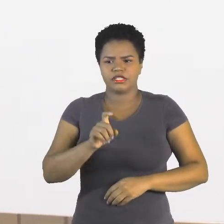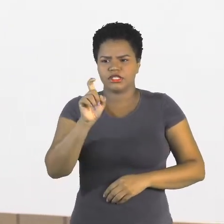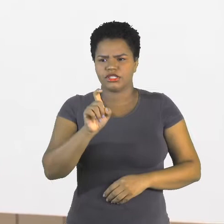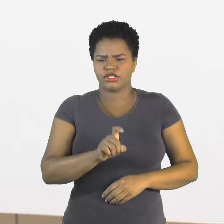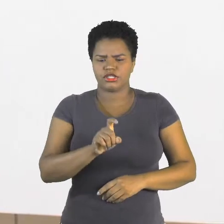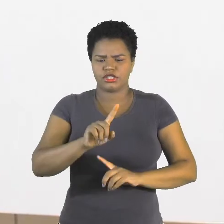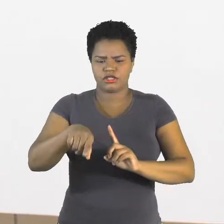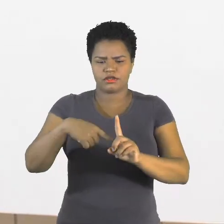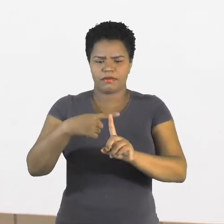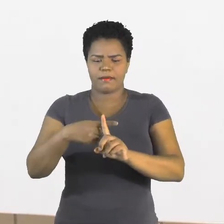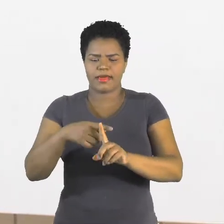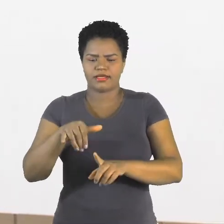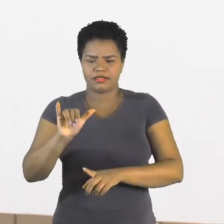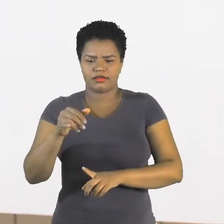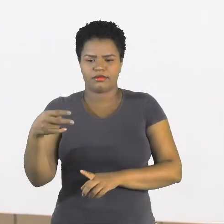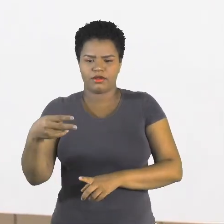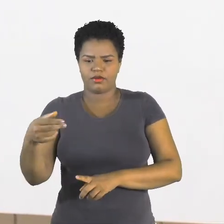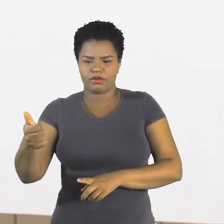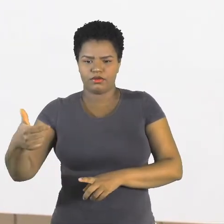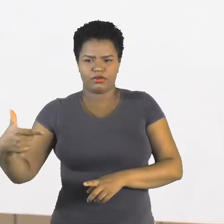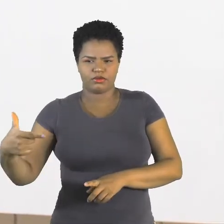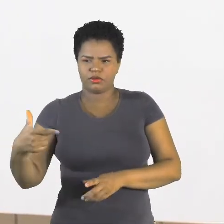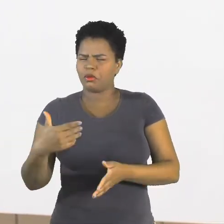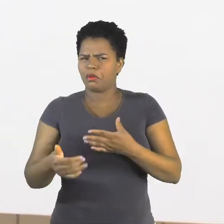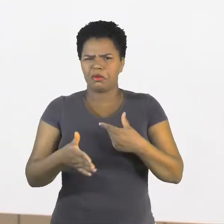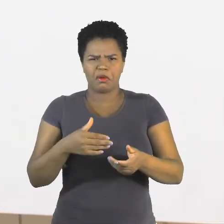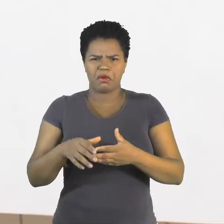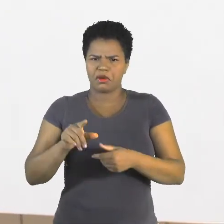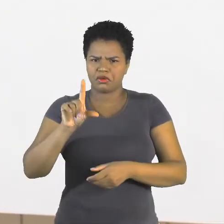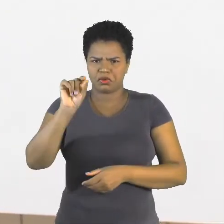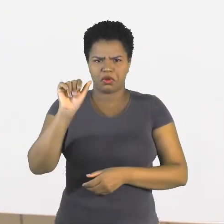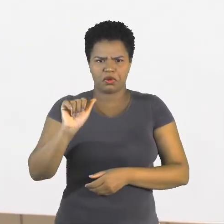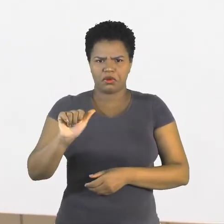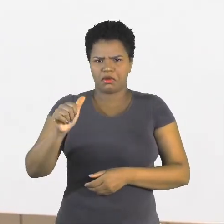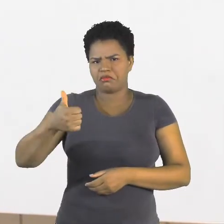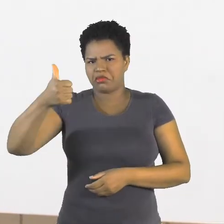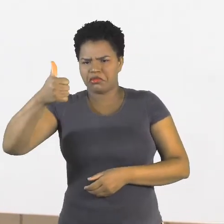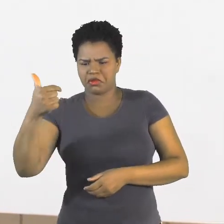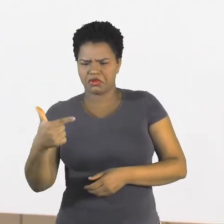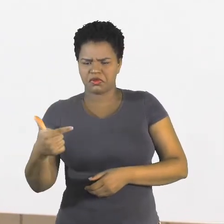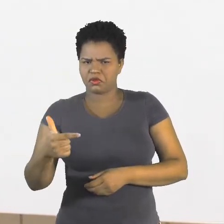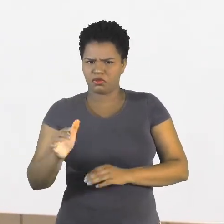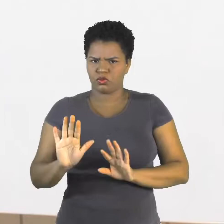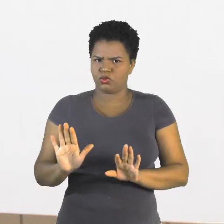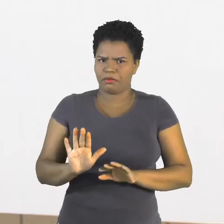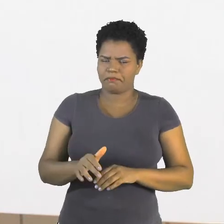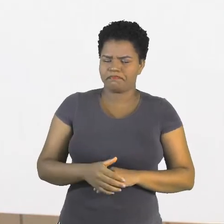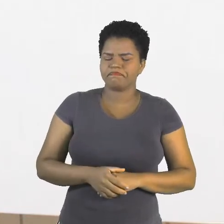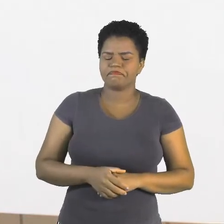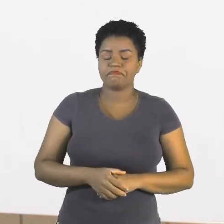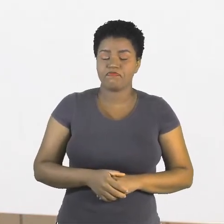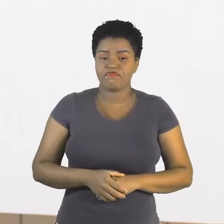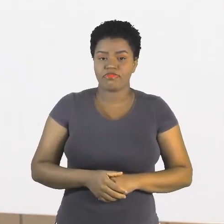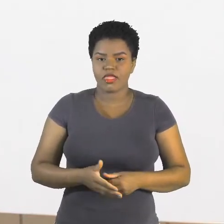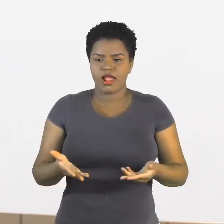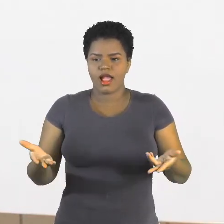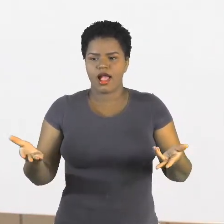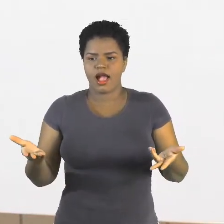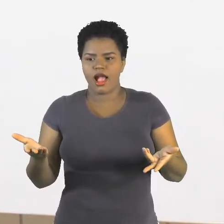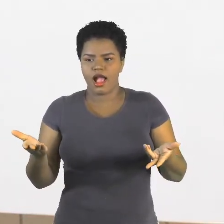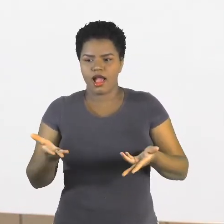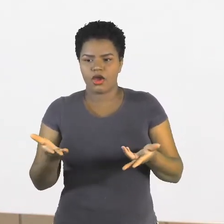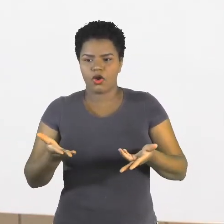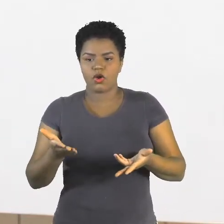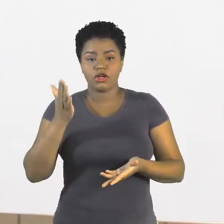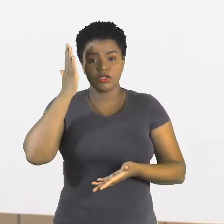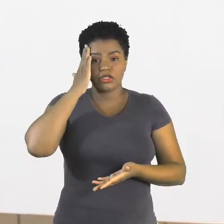é igual a 12. Peguei qualquer uma das equações. Eu posso pegar tanto a primeira quanto a segunda. E agora, eu sei que o x vale 8. Então,